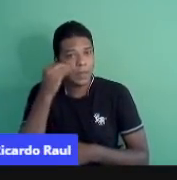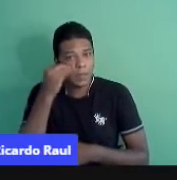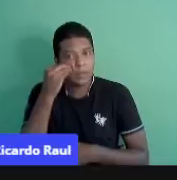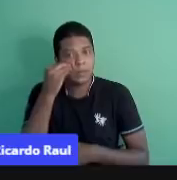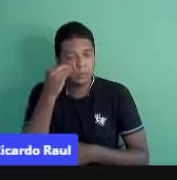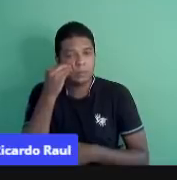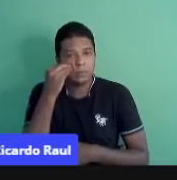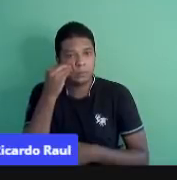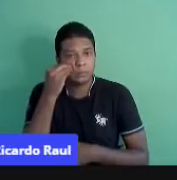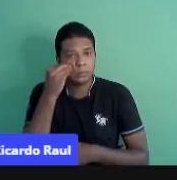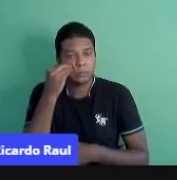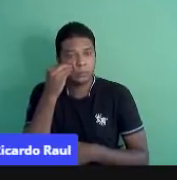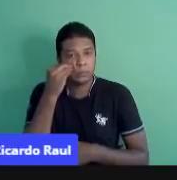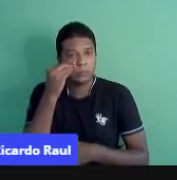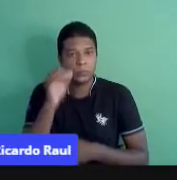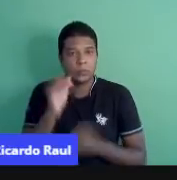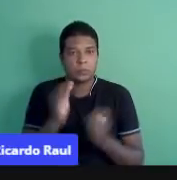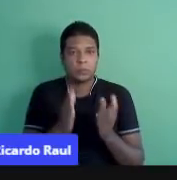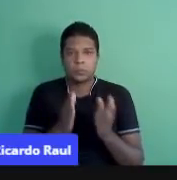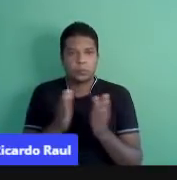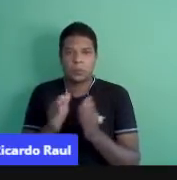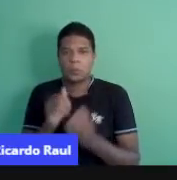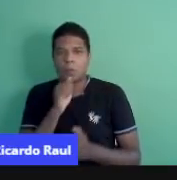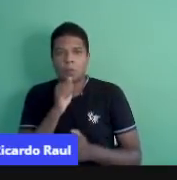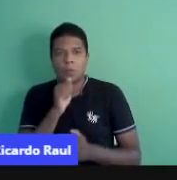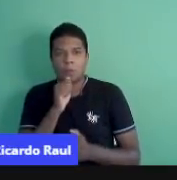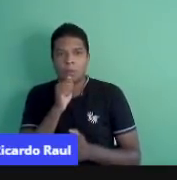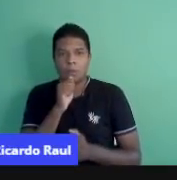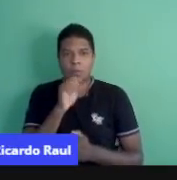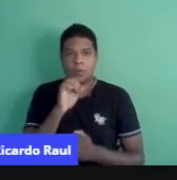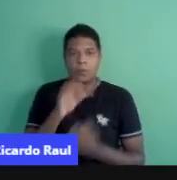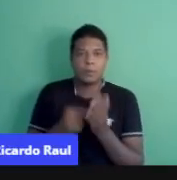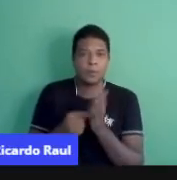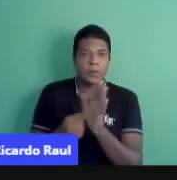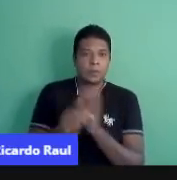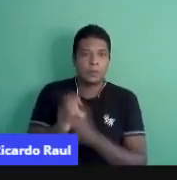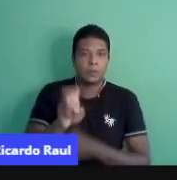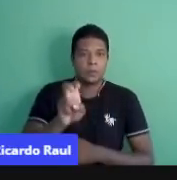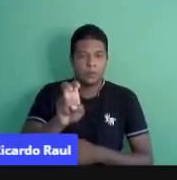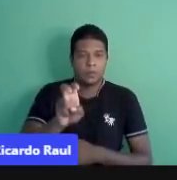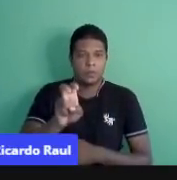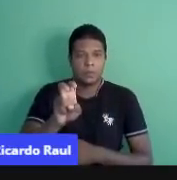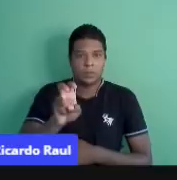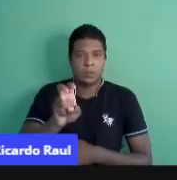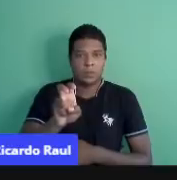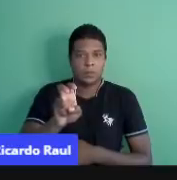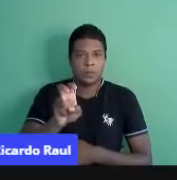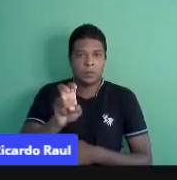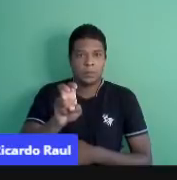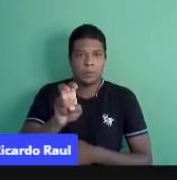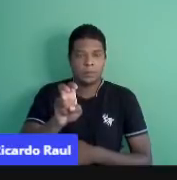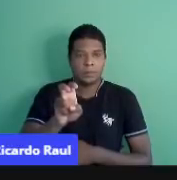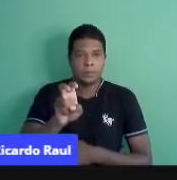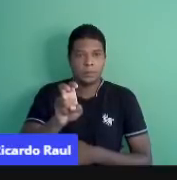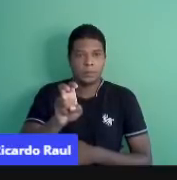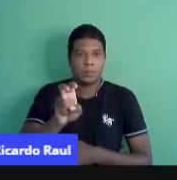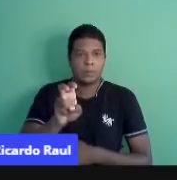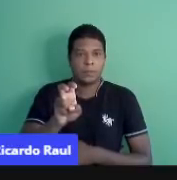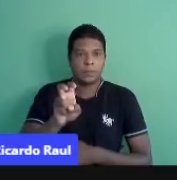eles não são divididos, aparecem apenas os 5 que devem